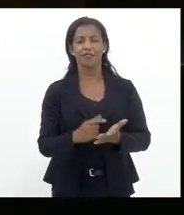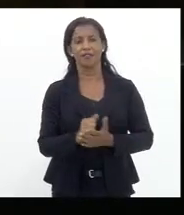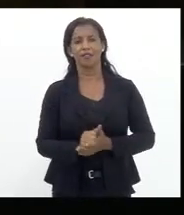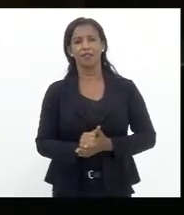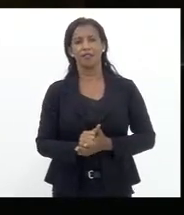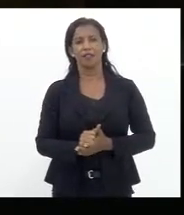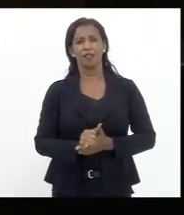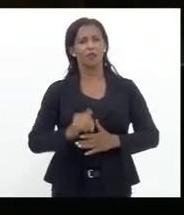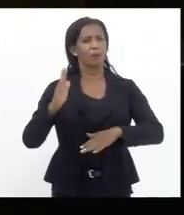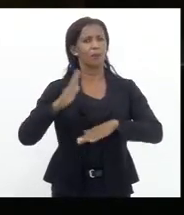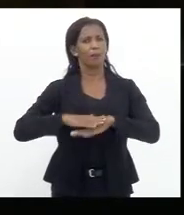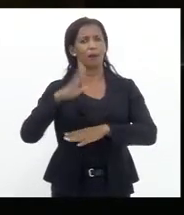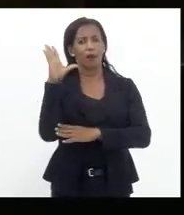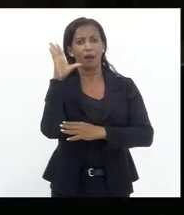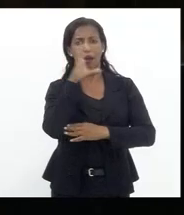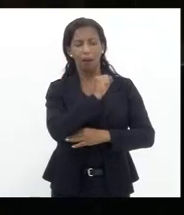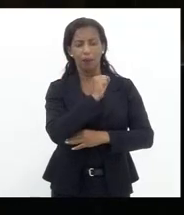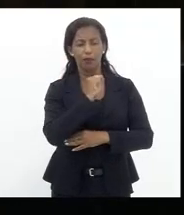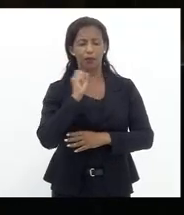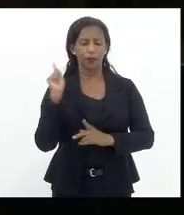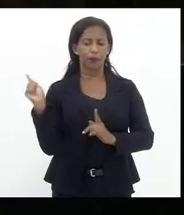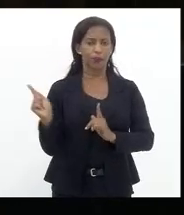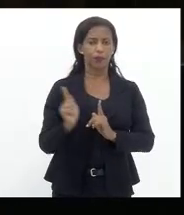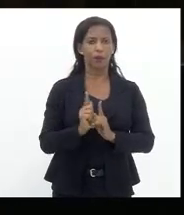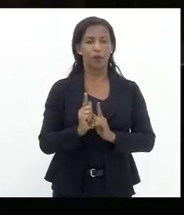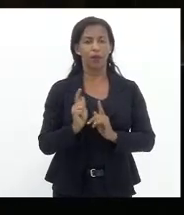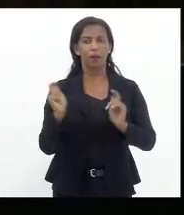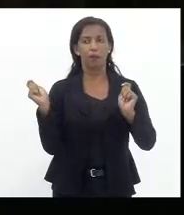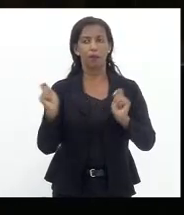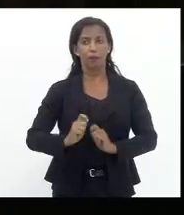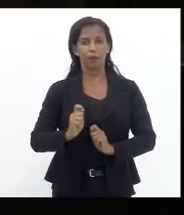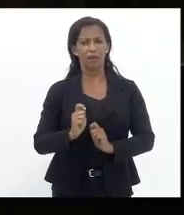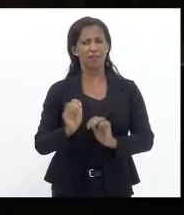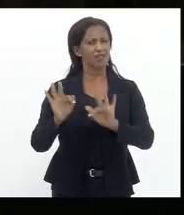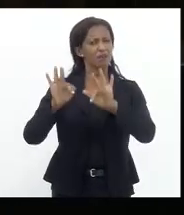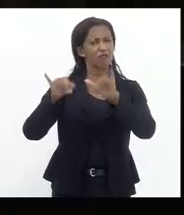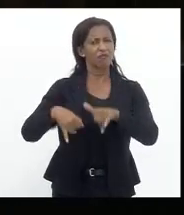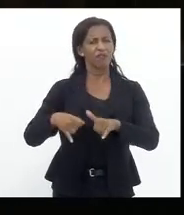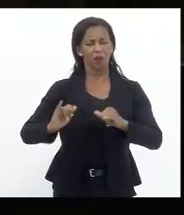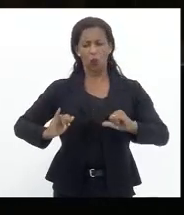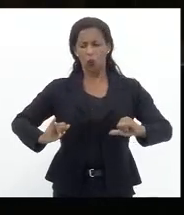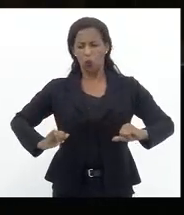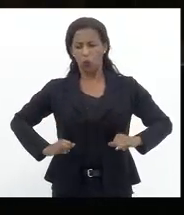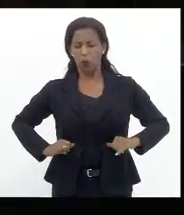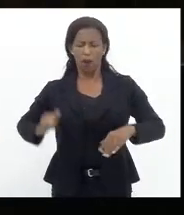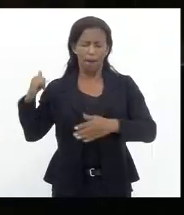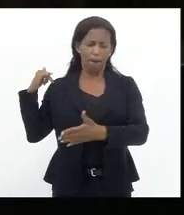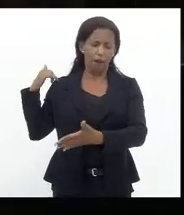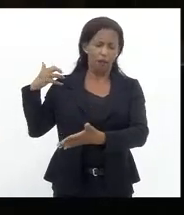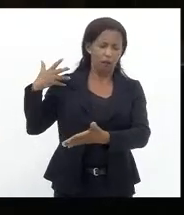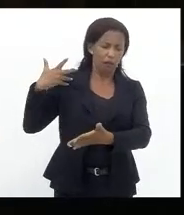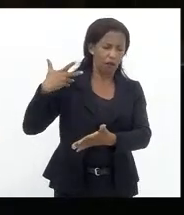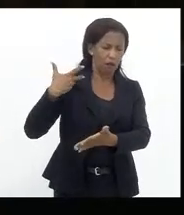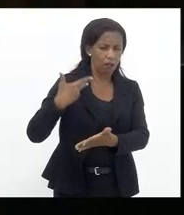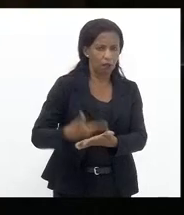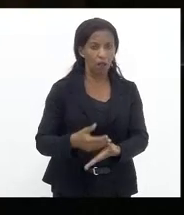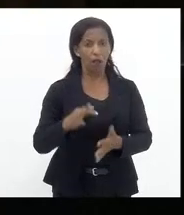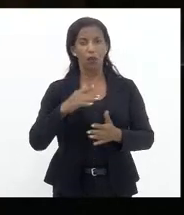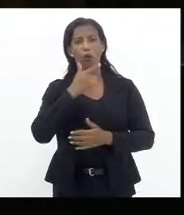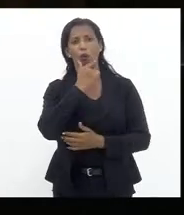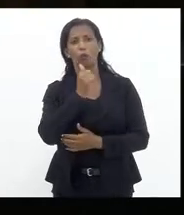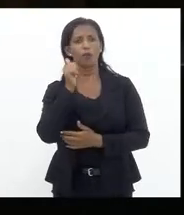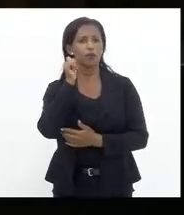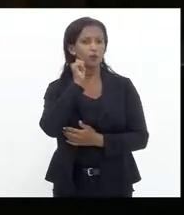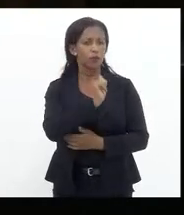mais breve possível pudéssemos dar fim a esse sofrimento de tantos anos dos senhores e das